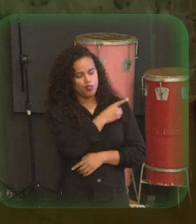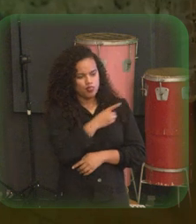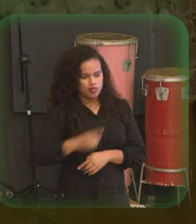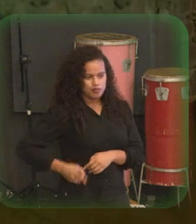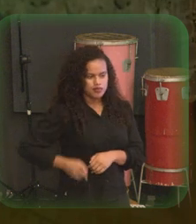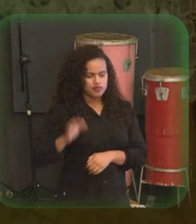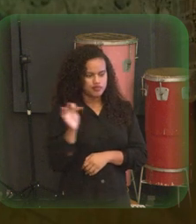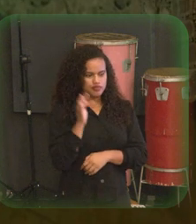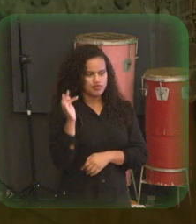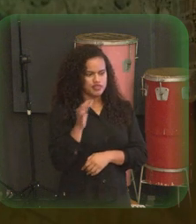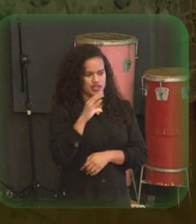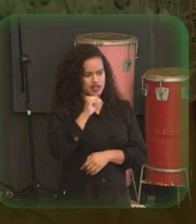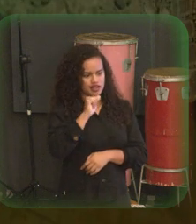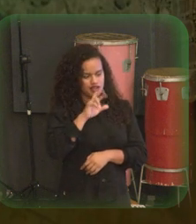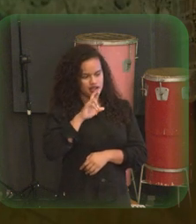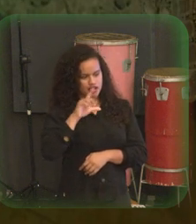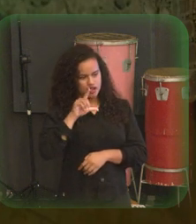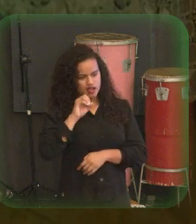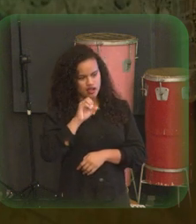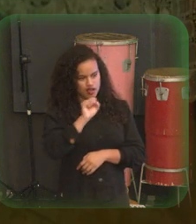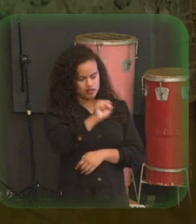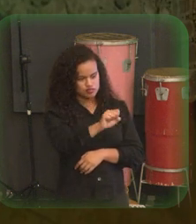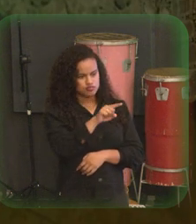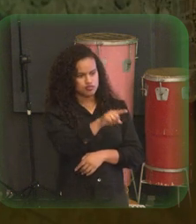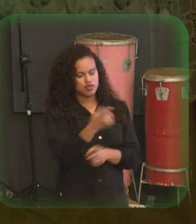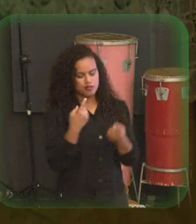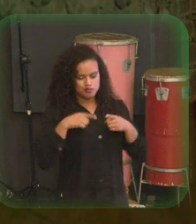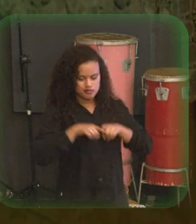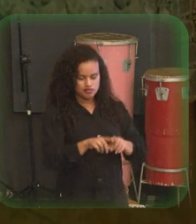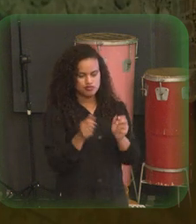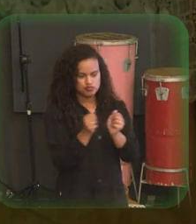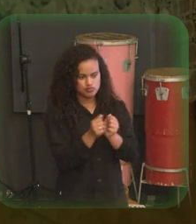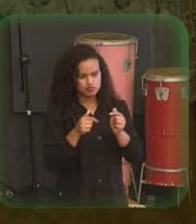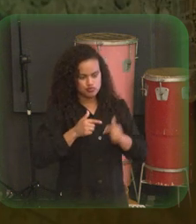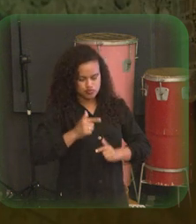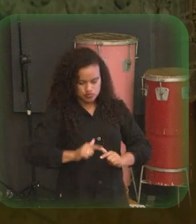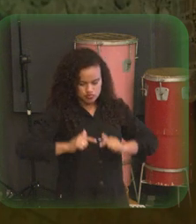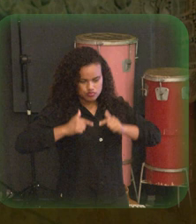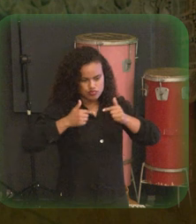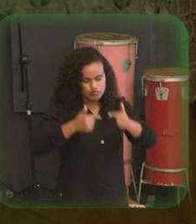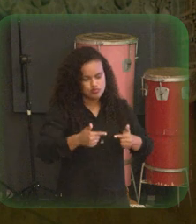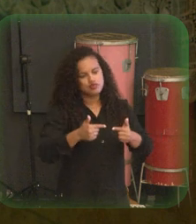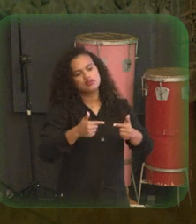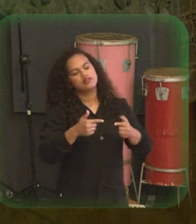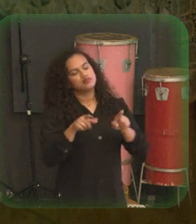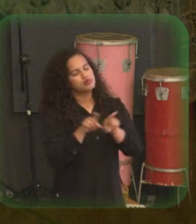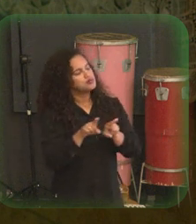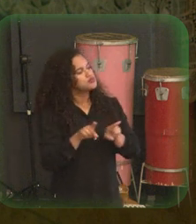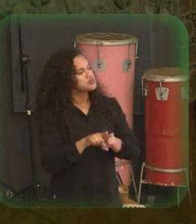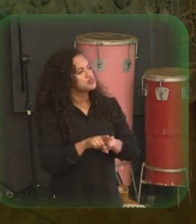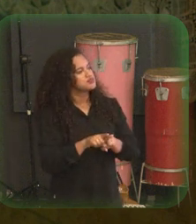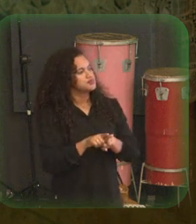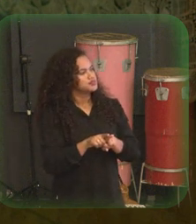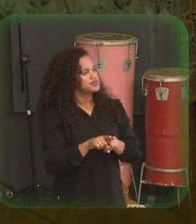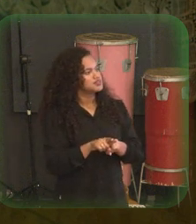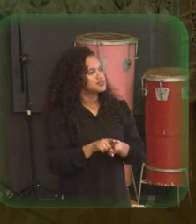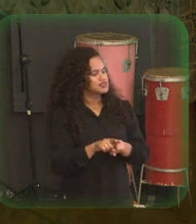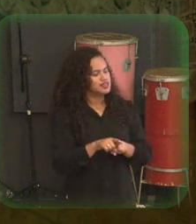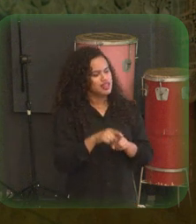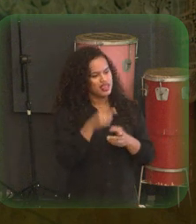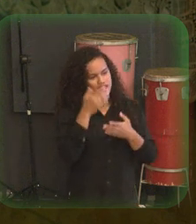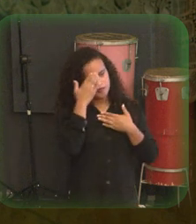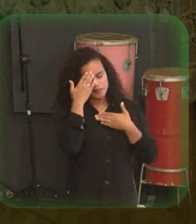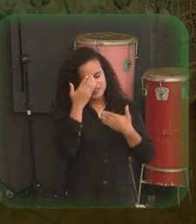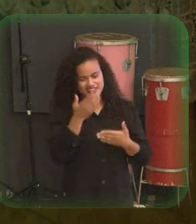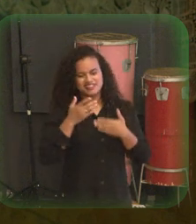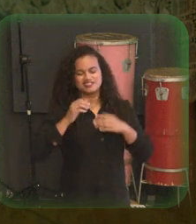sempre um grande parceiro nas lutas contra o atraso, né, que de vez em quando eu sou obrigado a